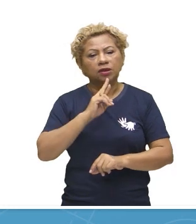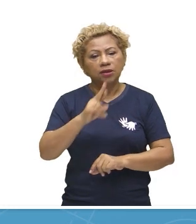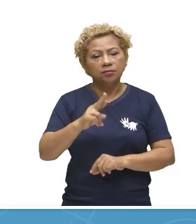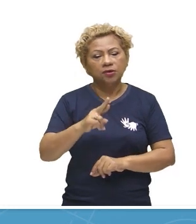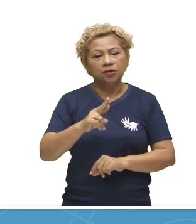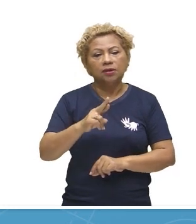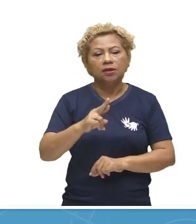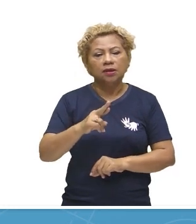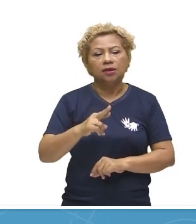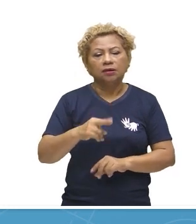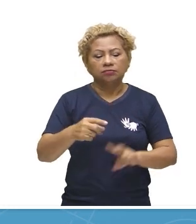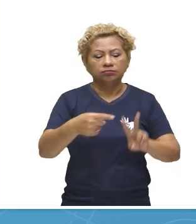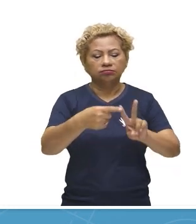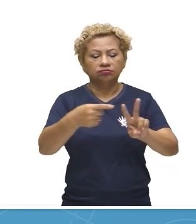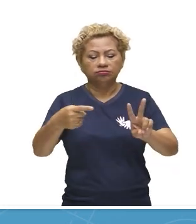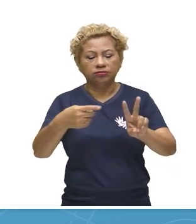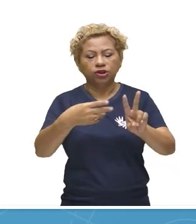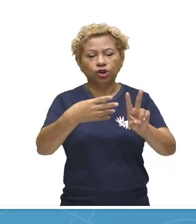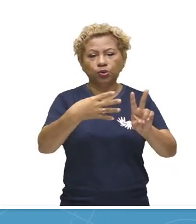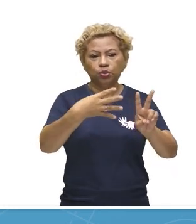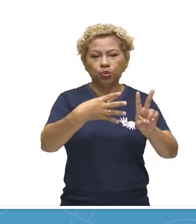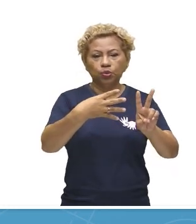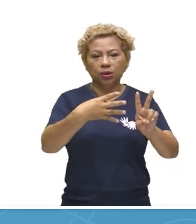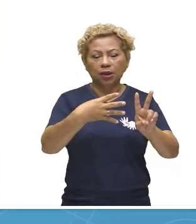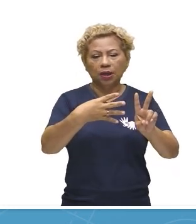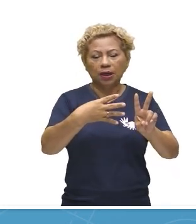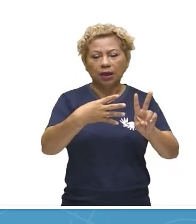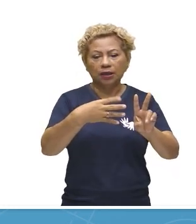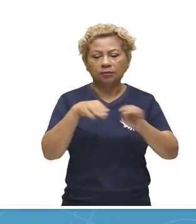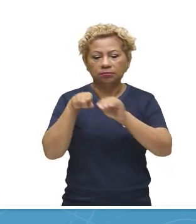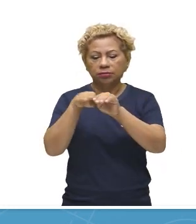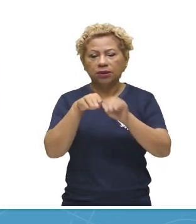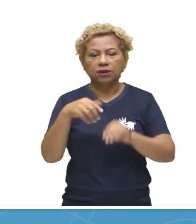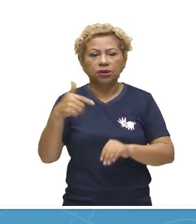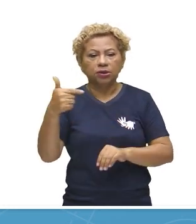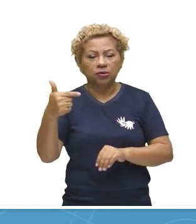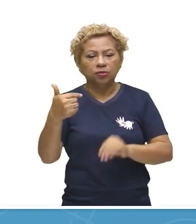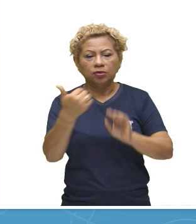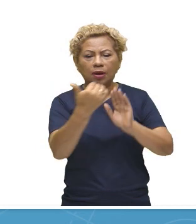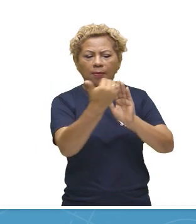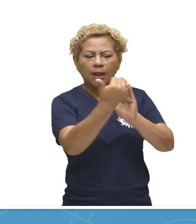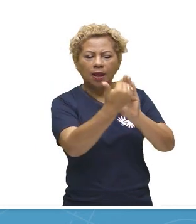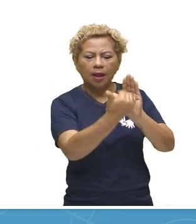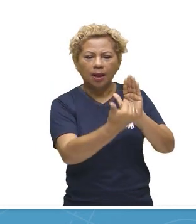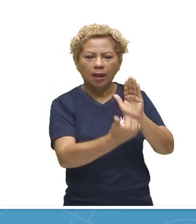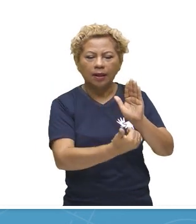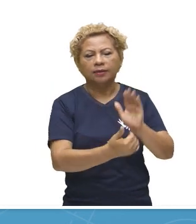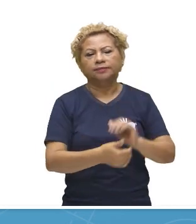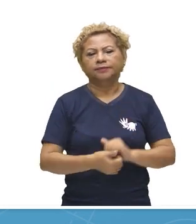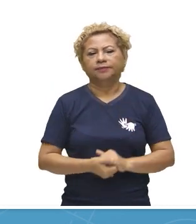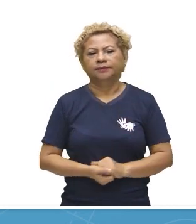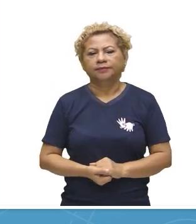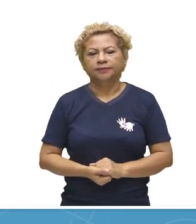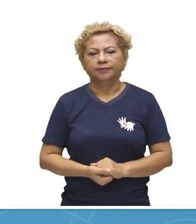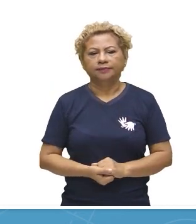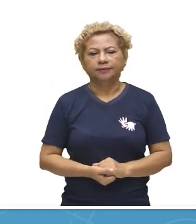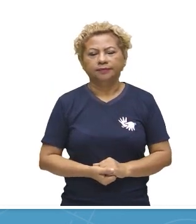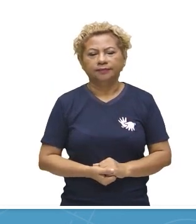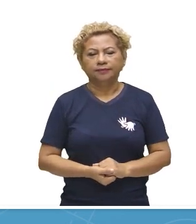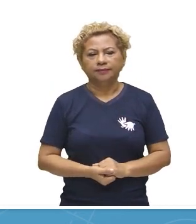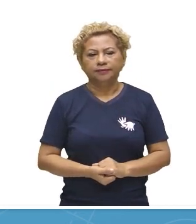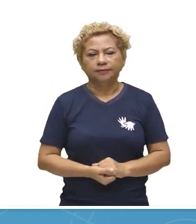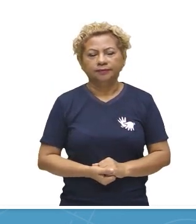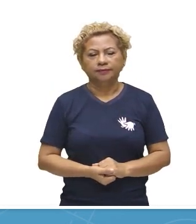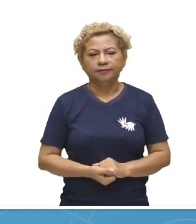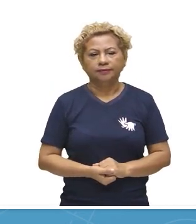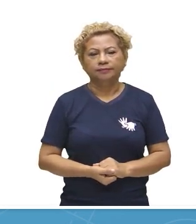2. 3 ao quadrado é igual a 3 vezes 3, que é 9, então raiz quadrada de 9 é 3. 4 ao quadrado é igual a